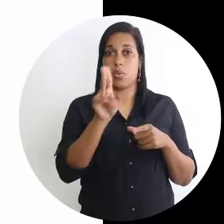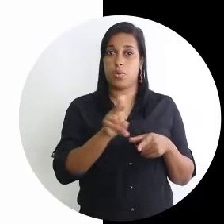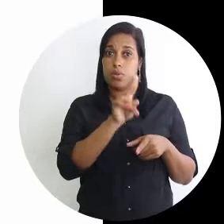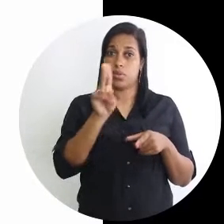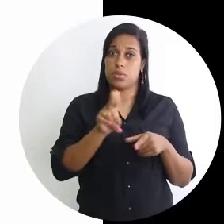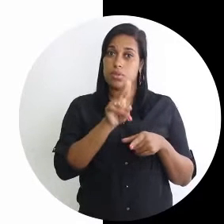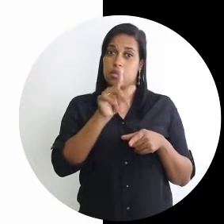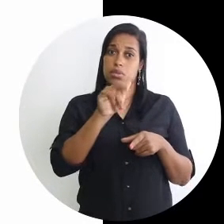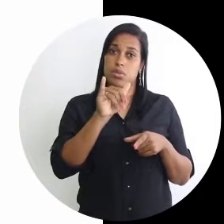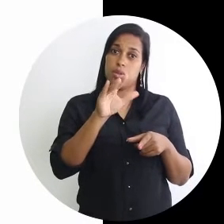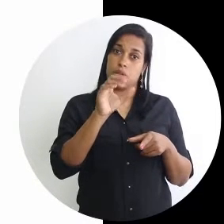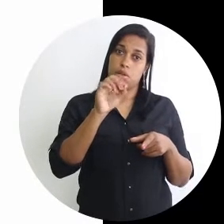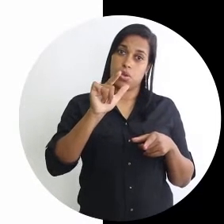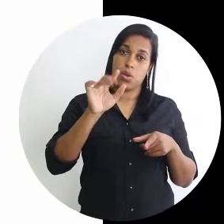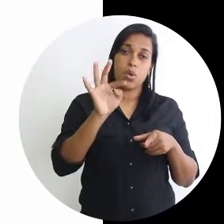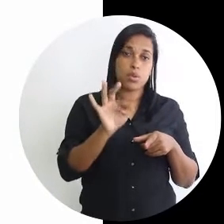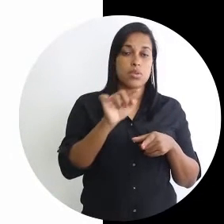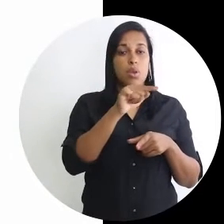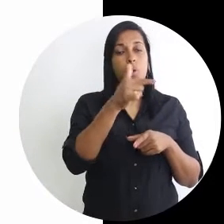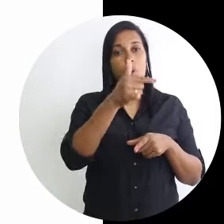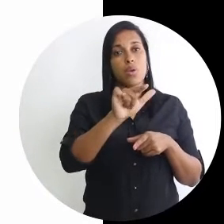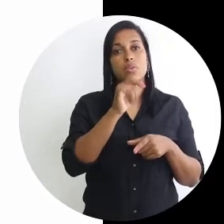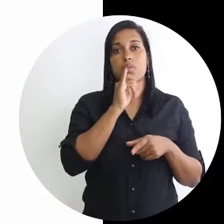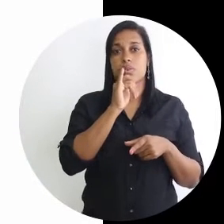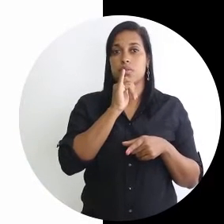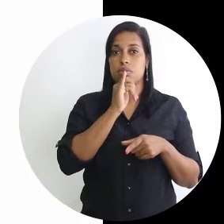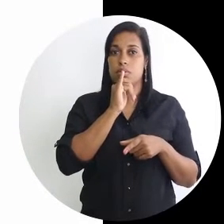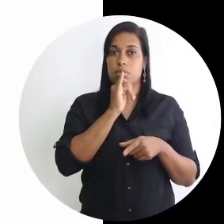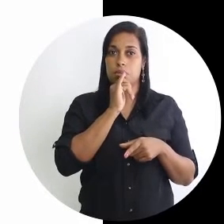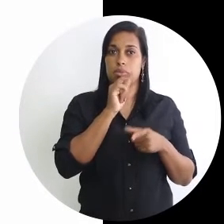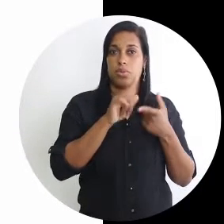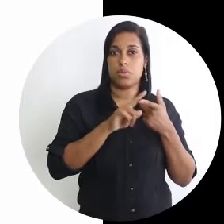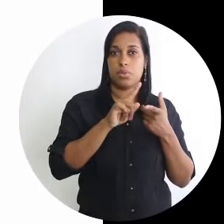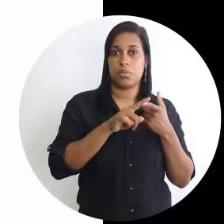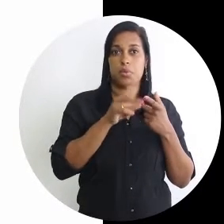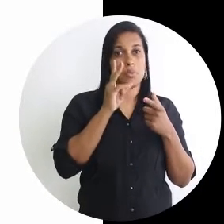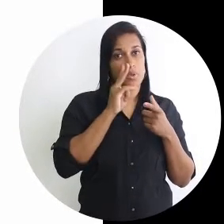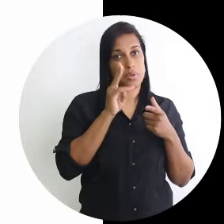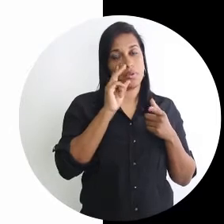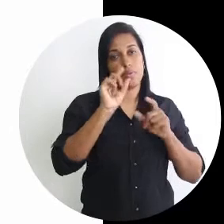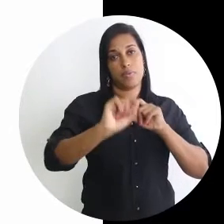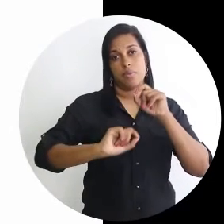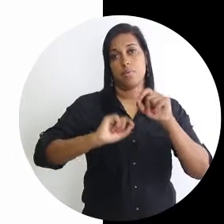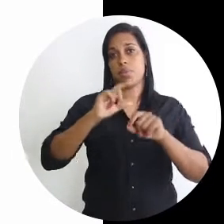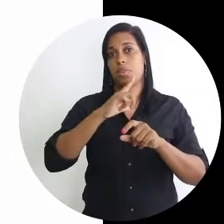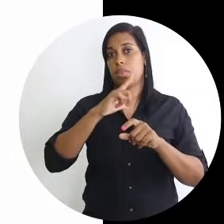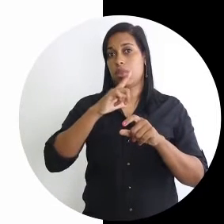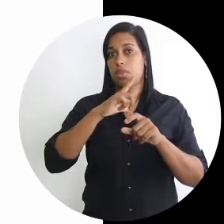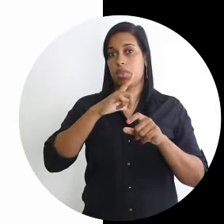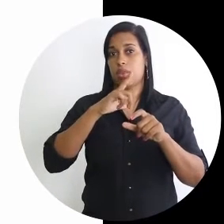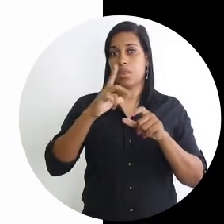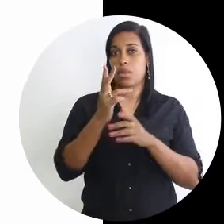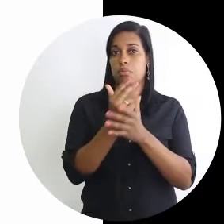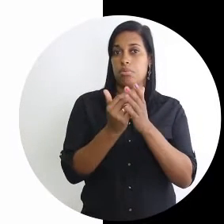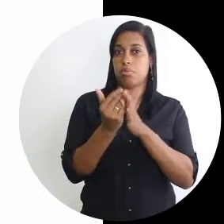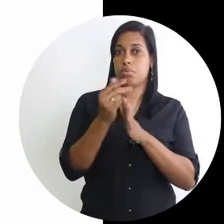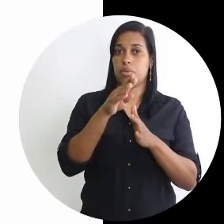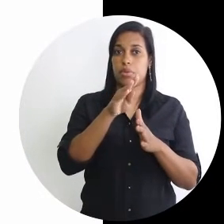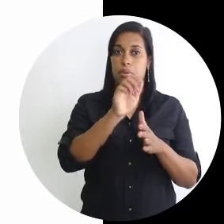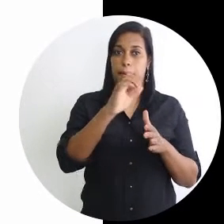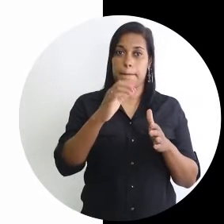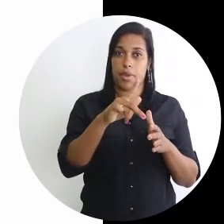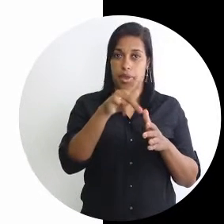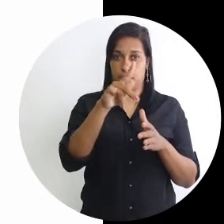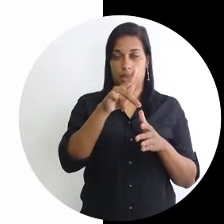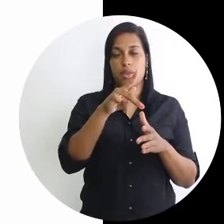do frame layout. Esse aqui é outro exemplo da utilização do frame layout. Então a gente pode ver aqui o seguinte: a gente tem uma imagem de background,